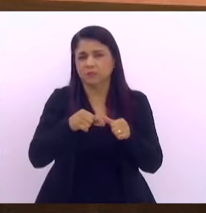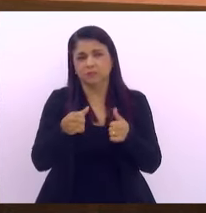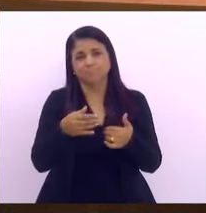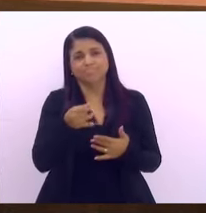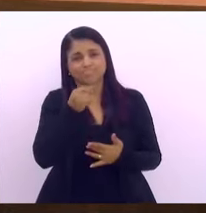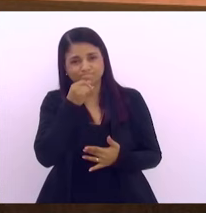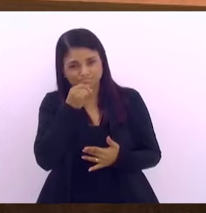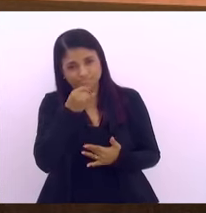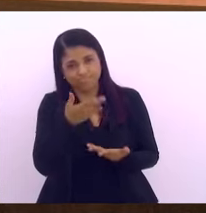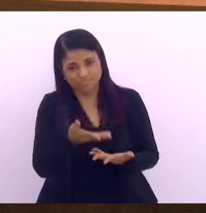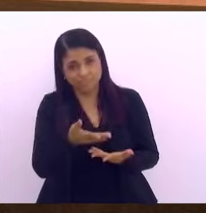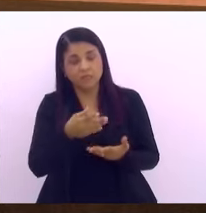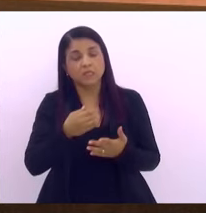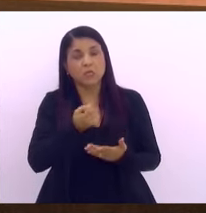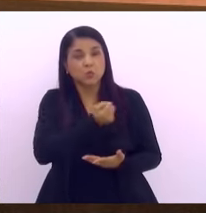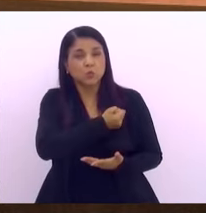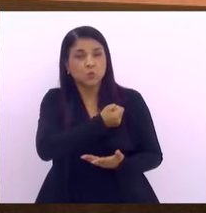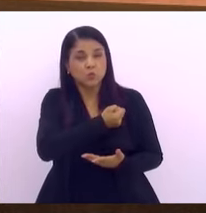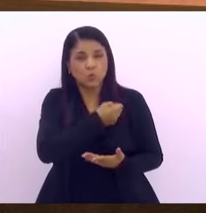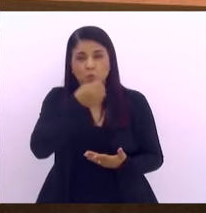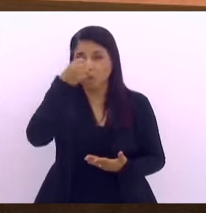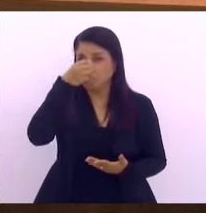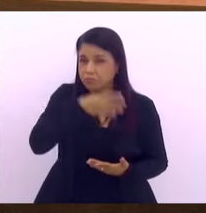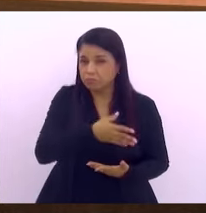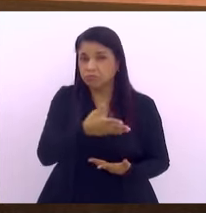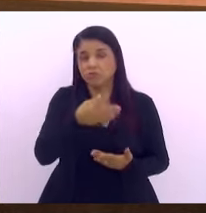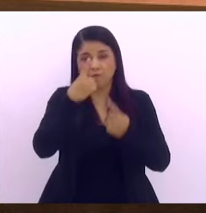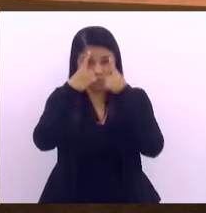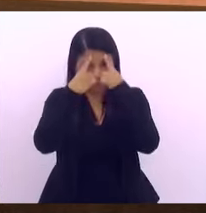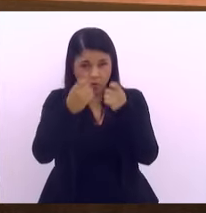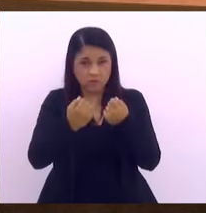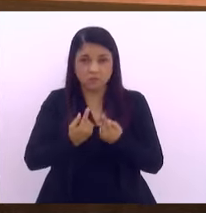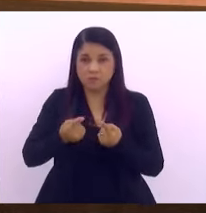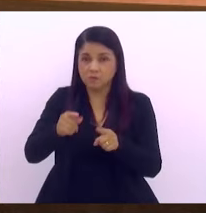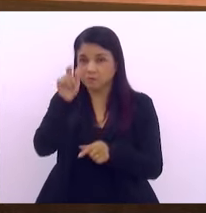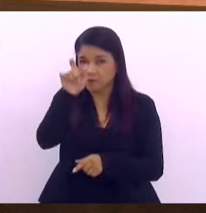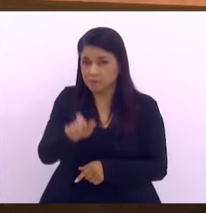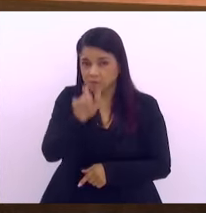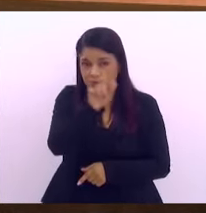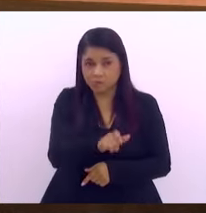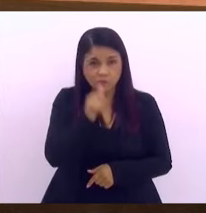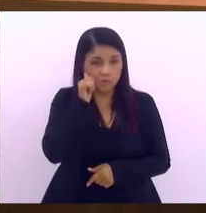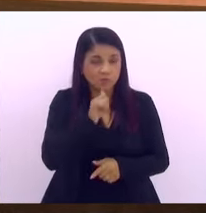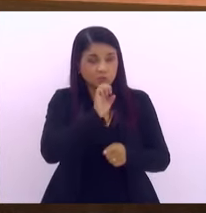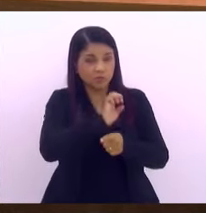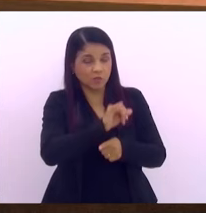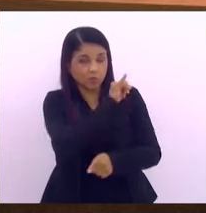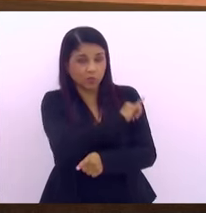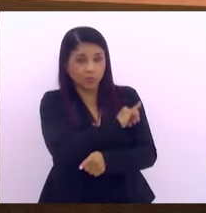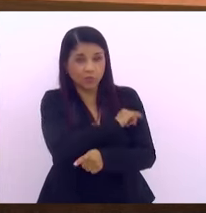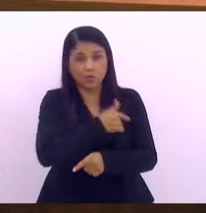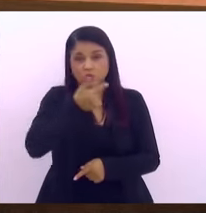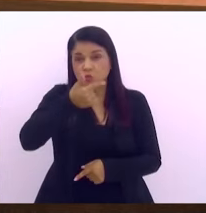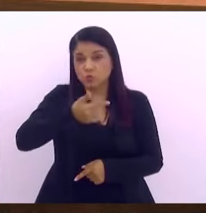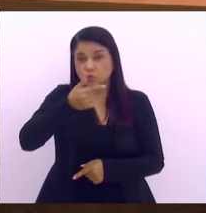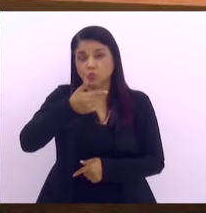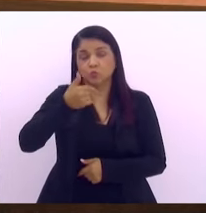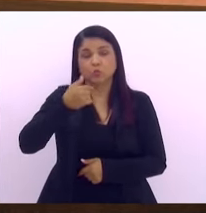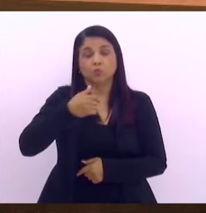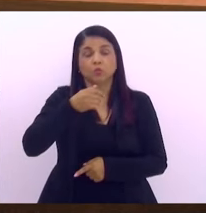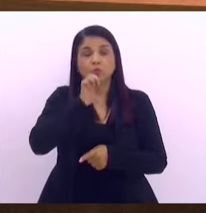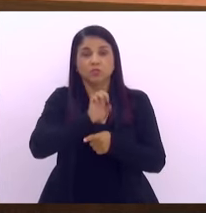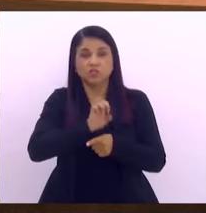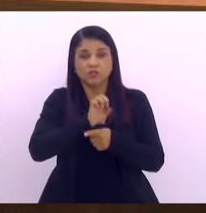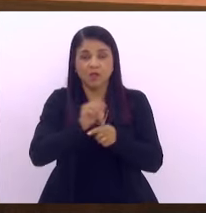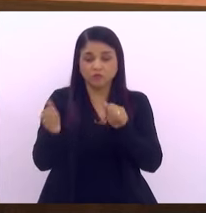infelizmente, ainda temos um número abusivo de violência contra a mulher. O Estado do Rio de Janeiro hoje é o segundo estado, junto com